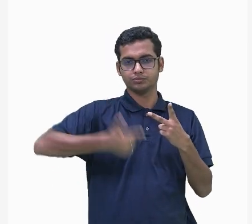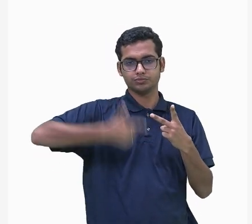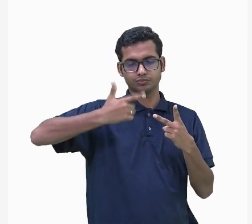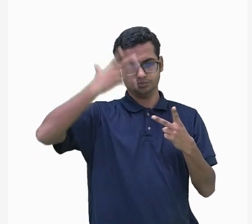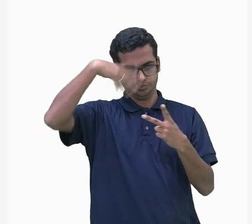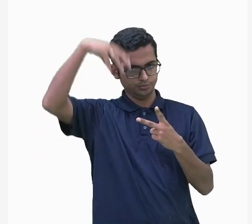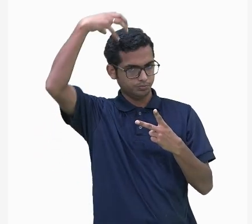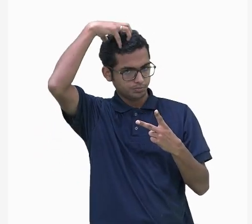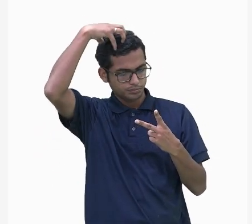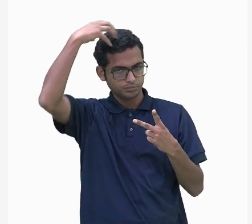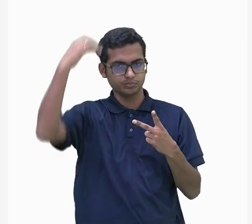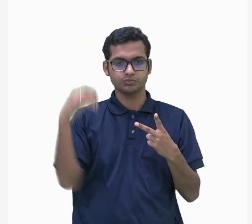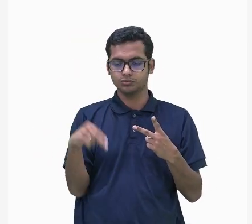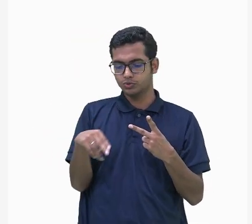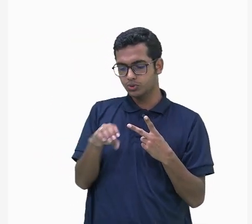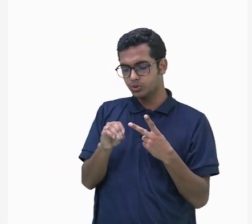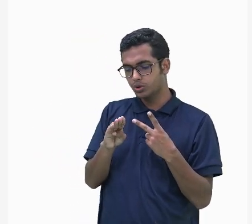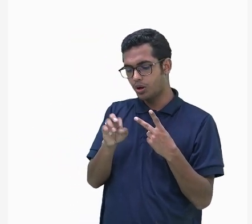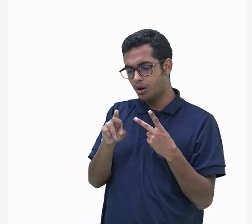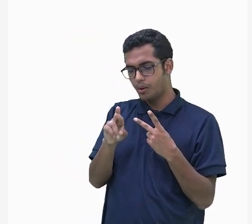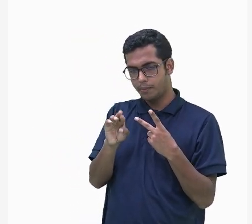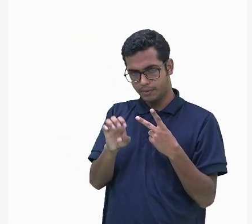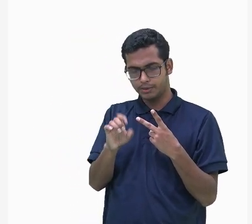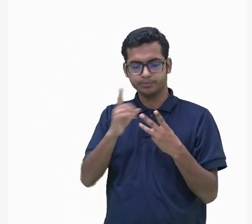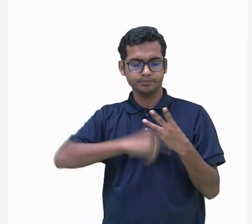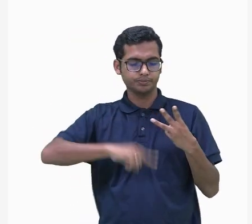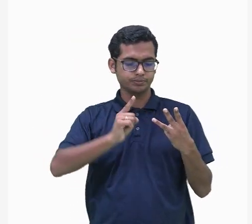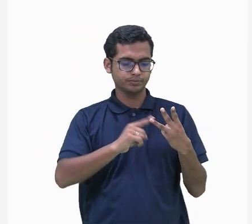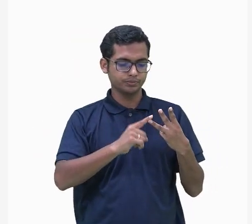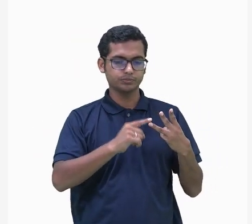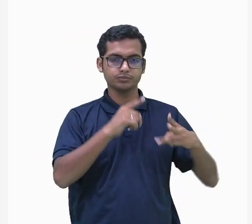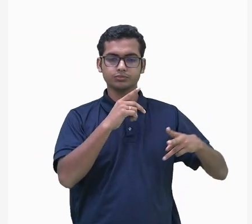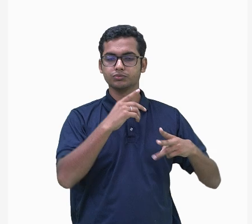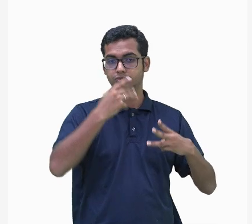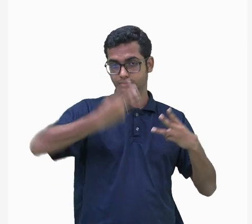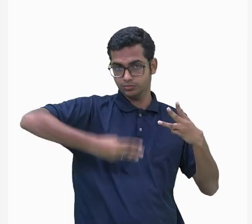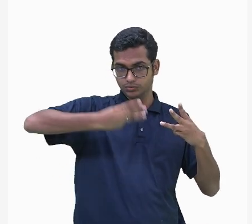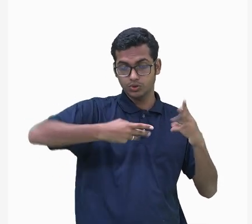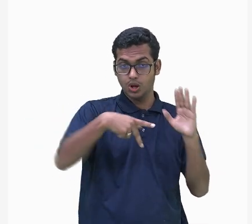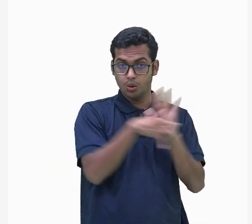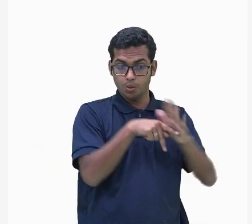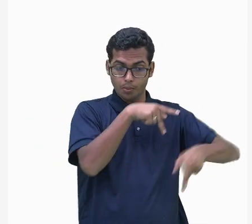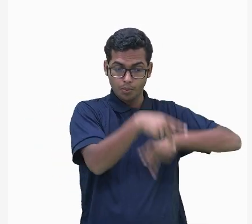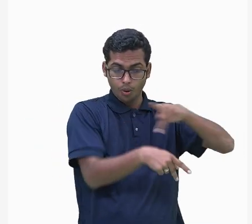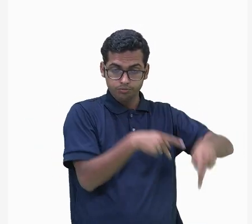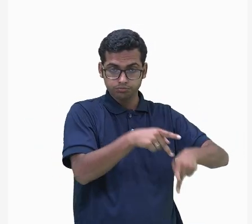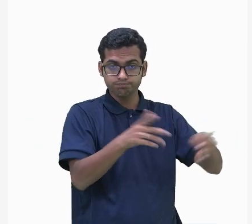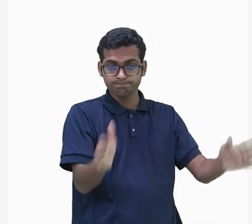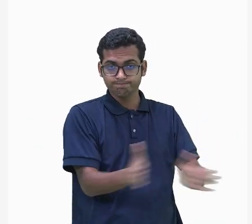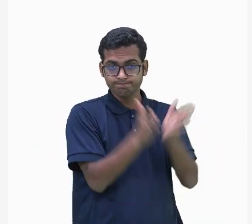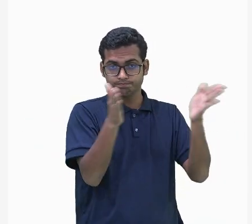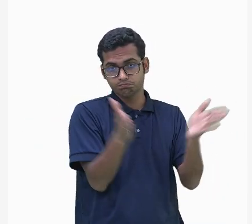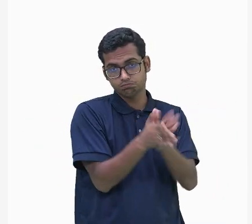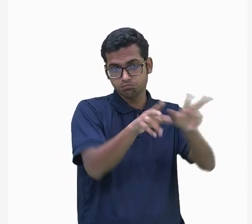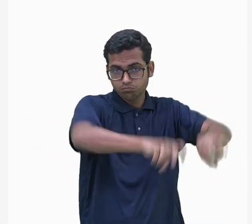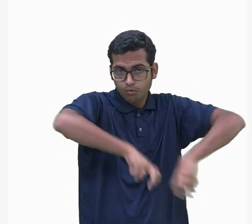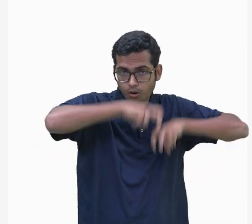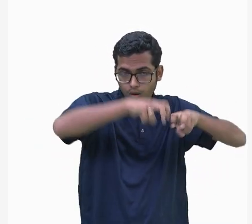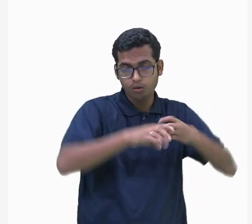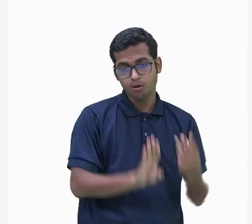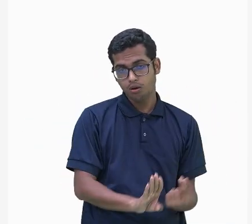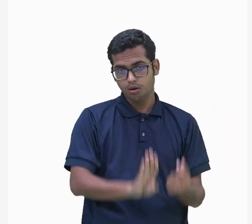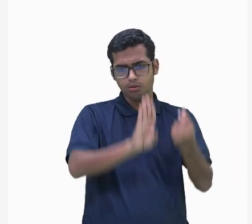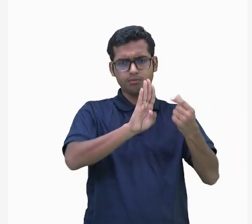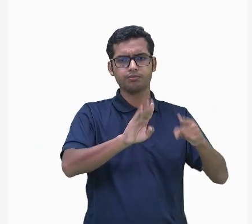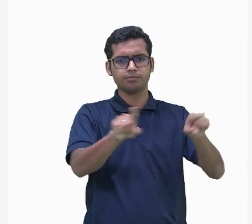era justamente o restante da população. E daqui a pouco a gente vai entender melhor como era dividida a sociedade no